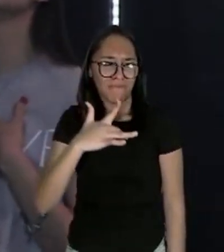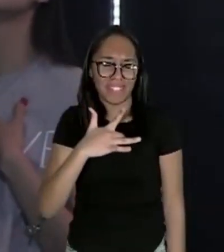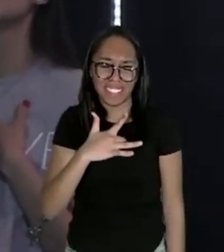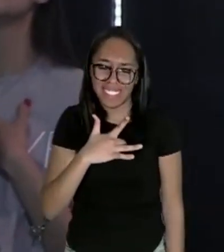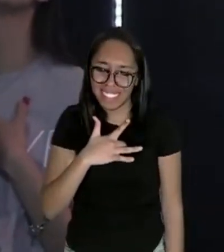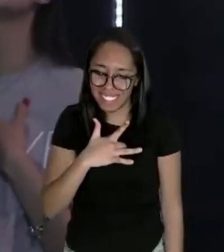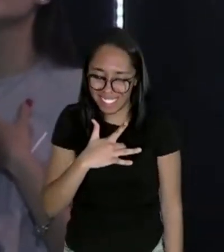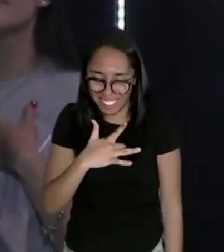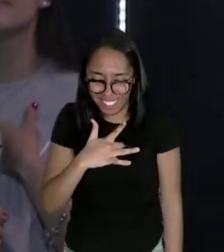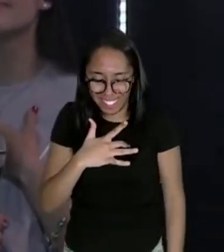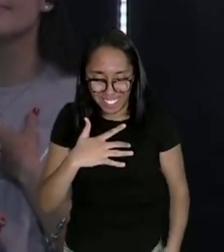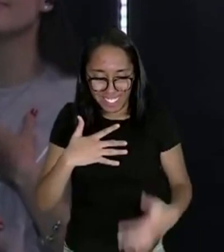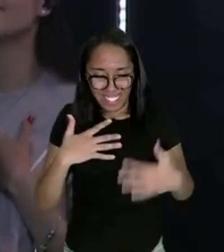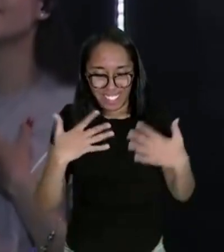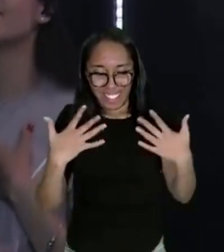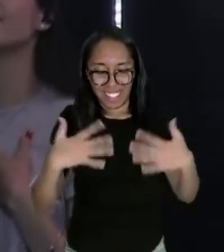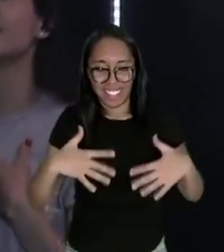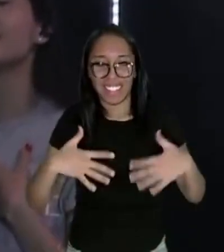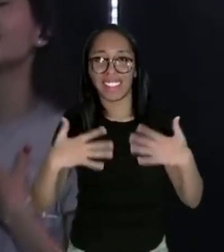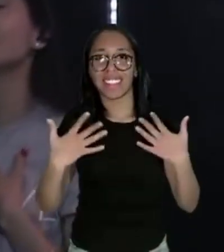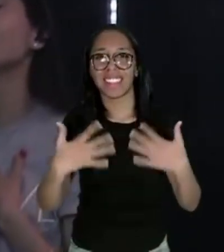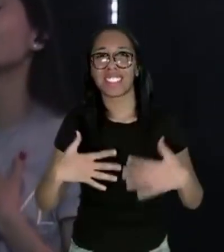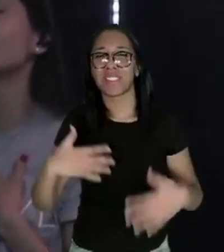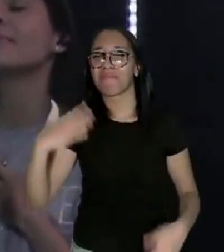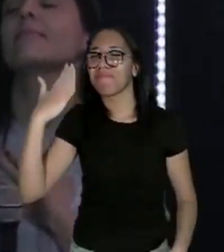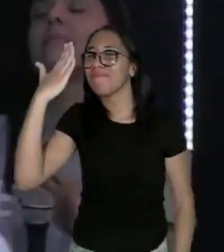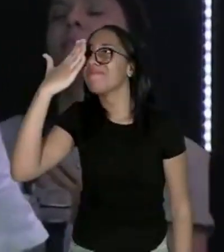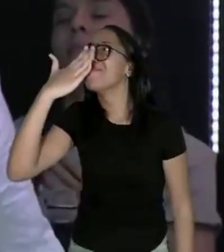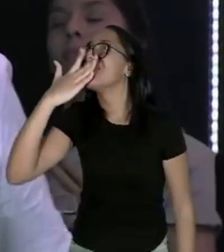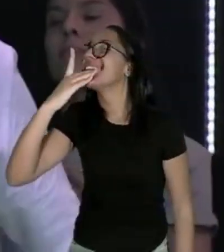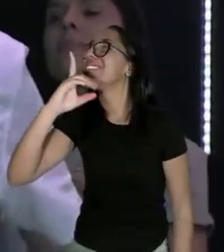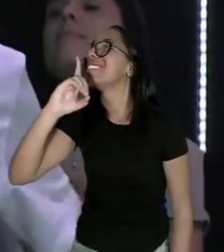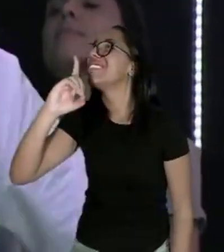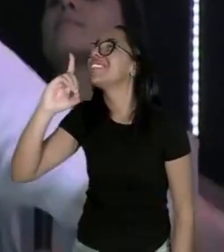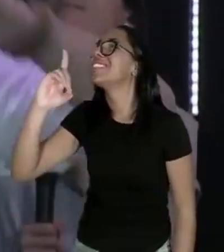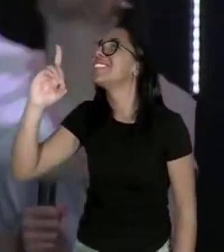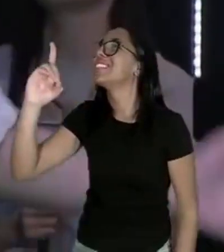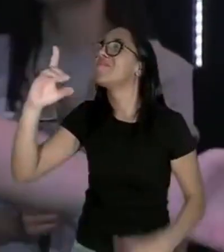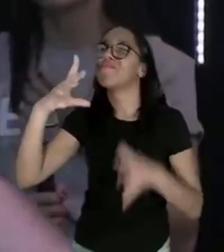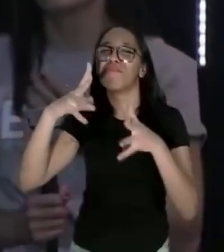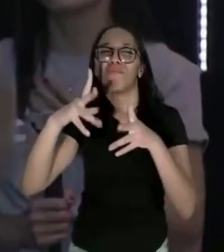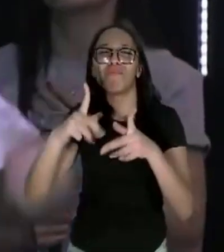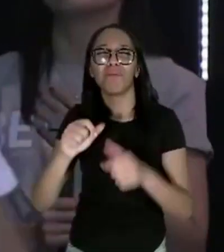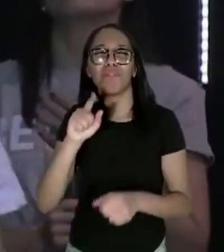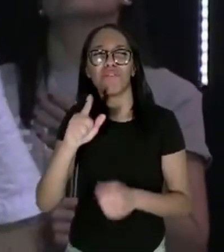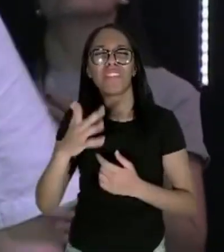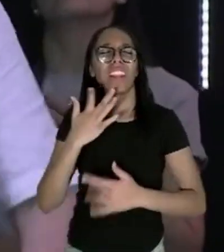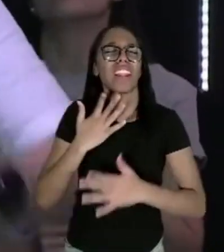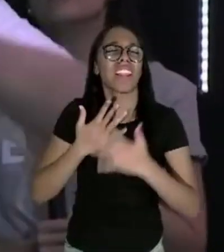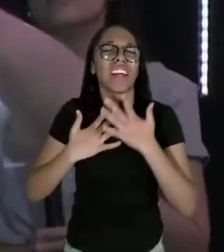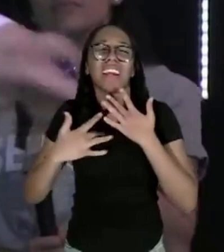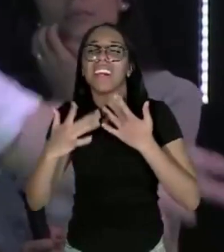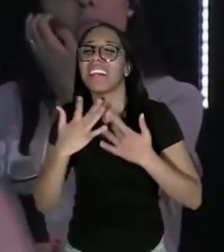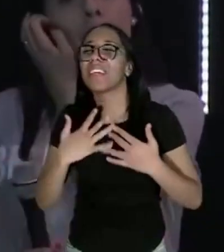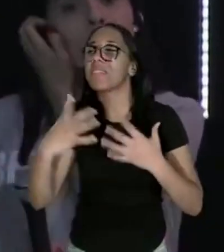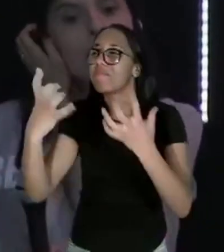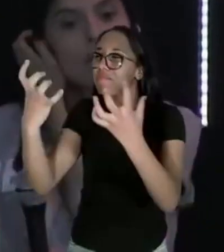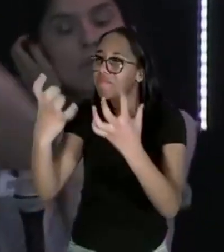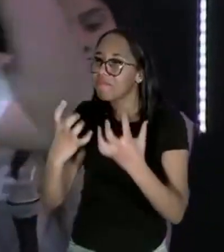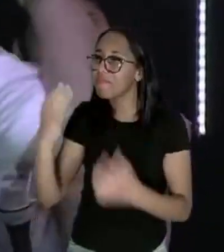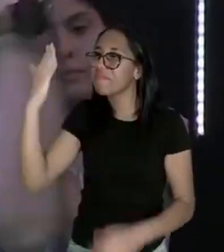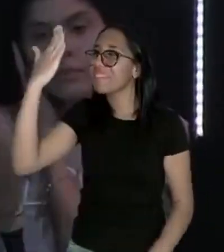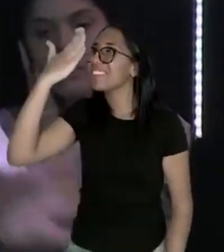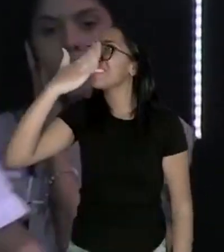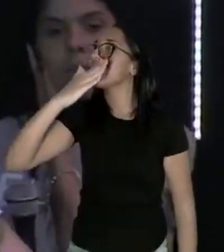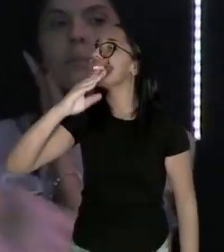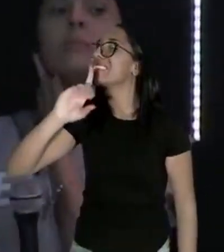cama, pegava a Bíblia, abria ela, era o que bastava, Deus falava comigo, e eu saía feliz da vida. Não precisava de